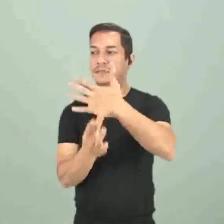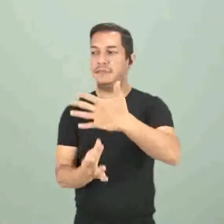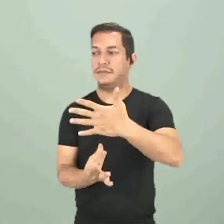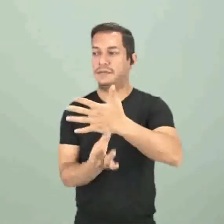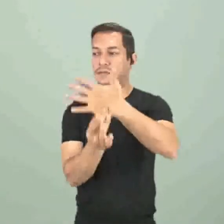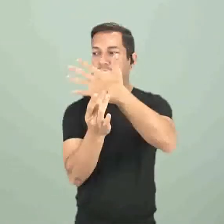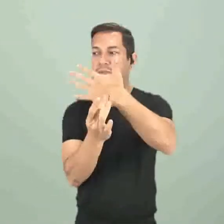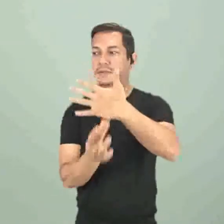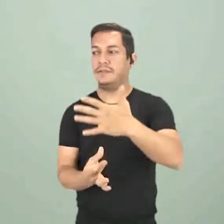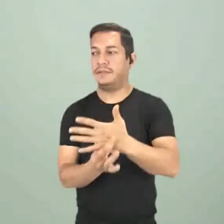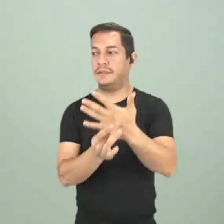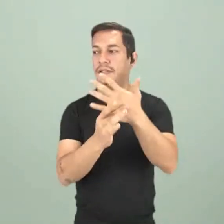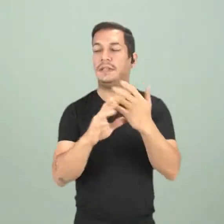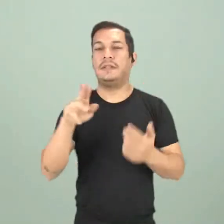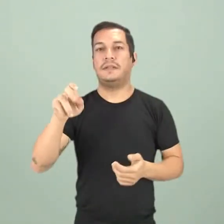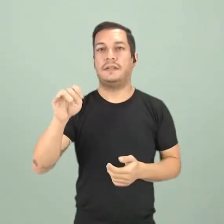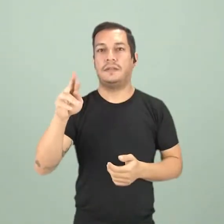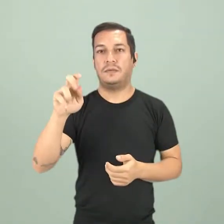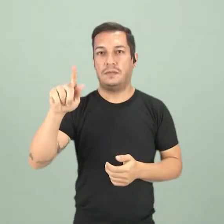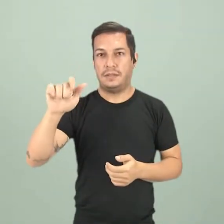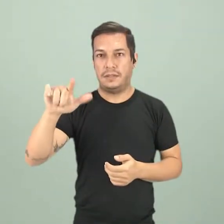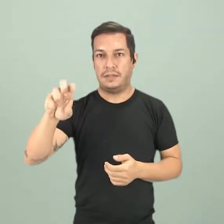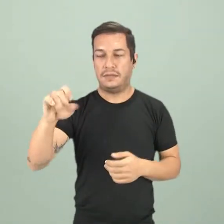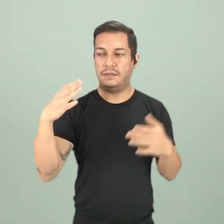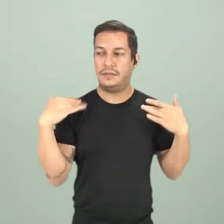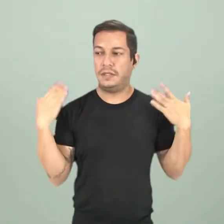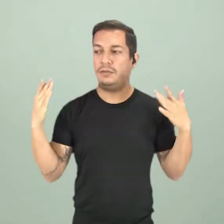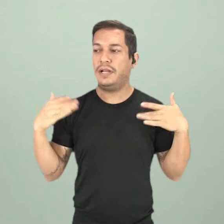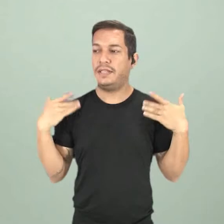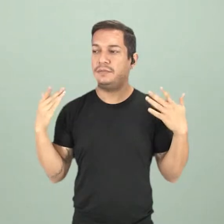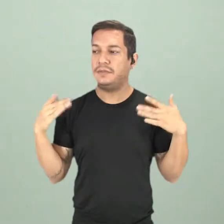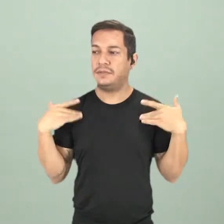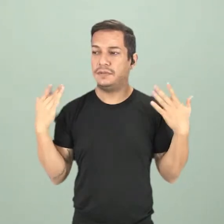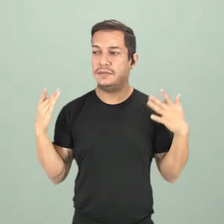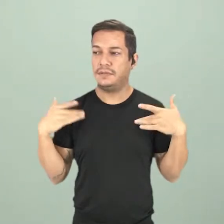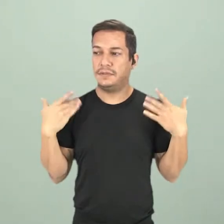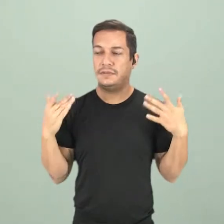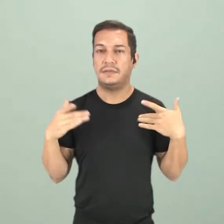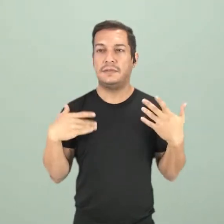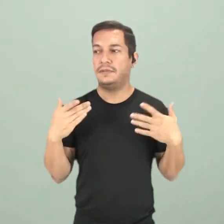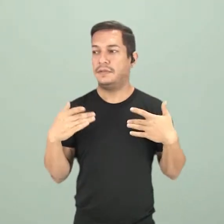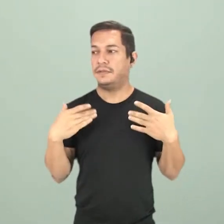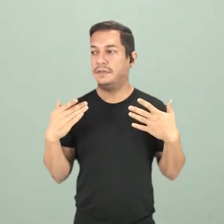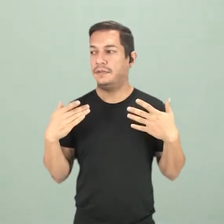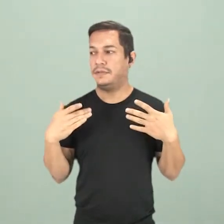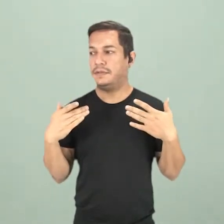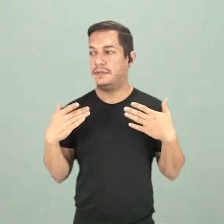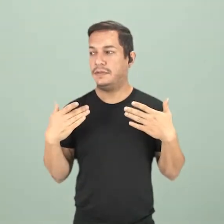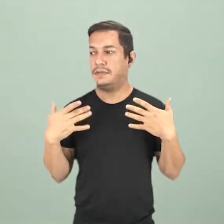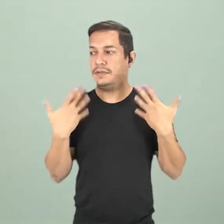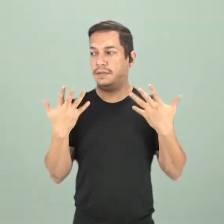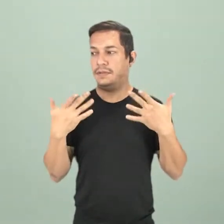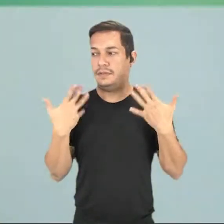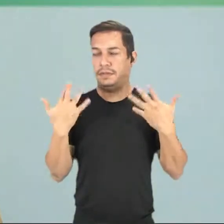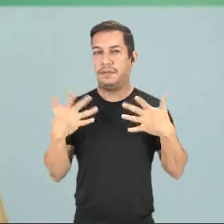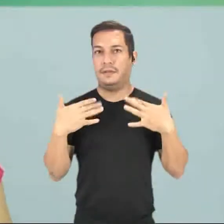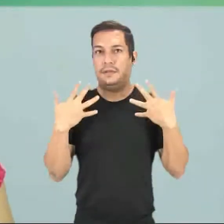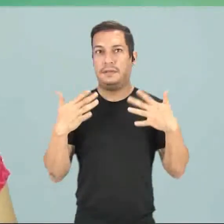do positivismo e da ciência, tá? É importante que você entenda que esse